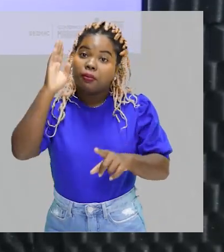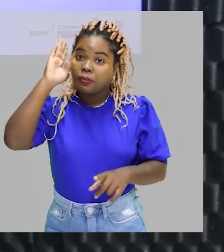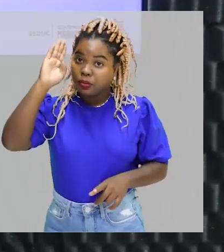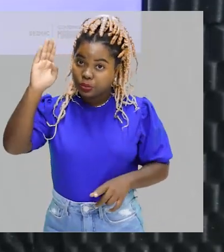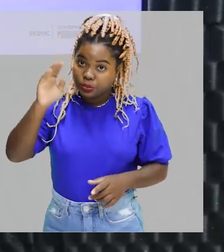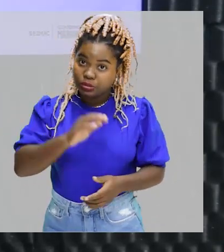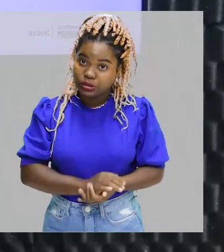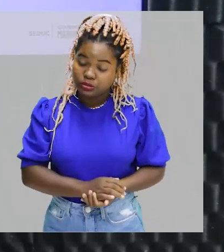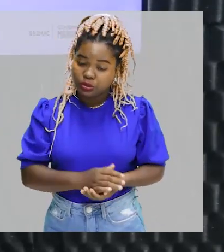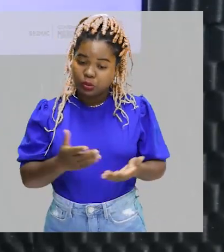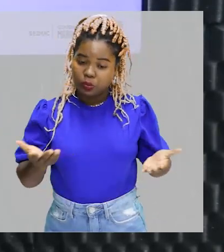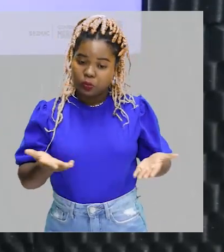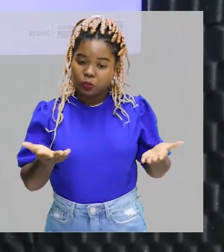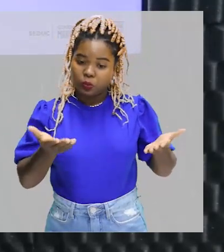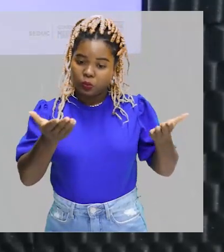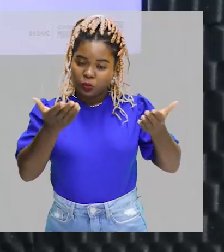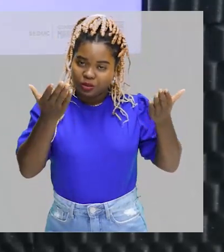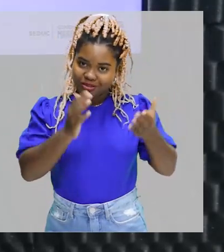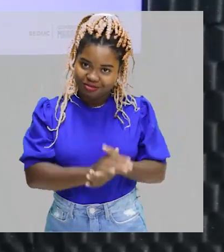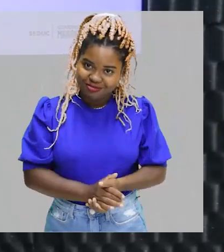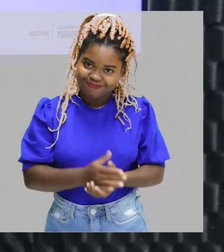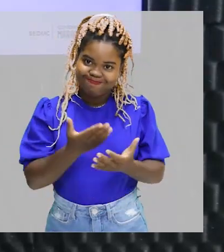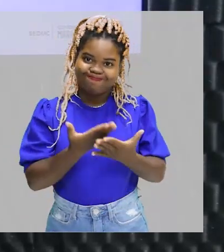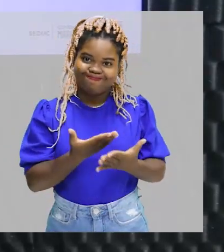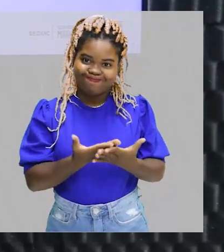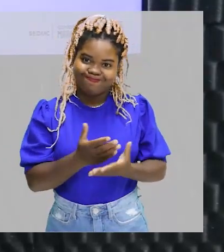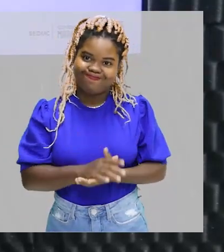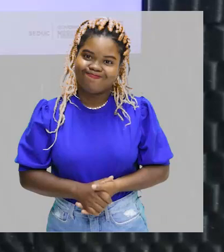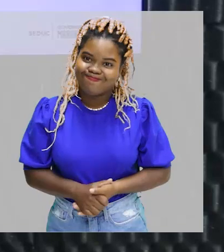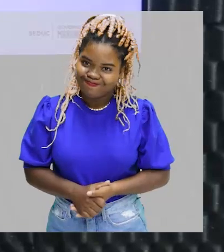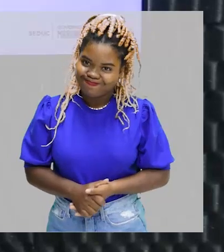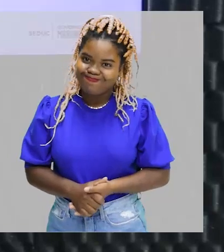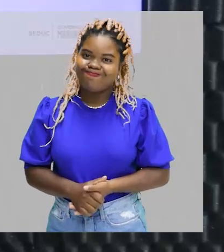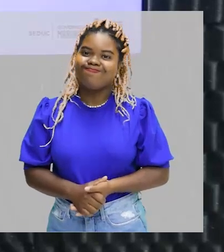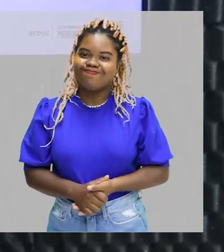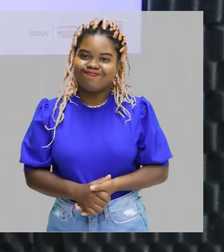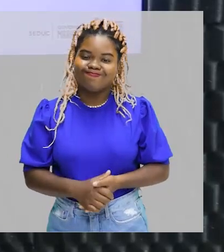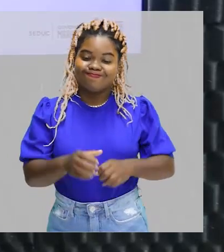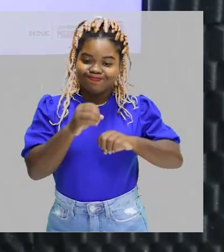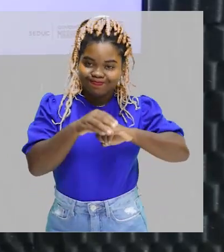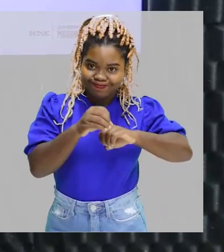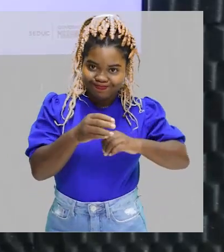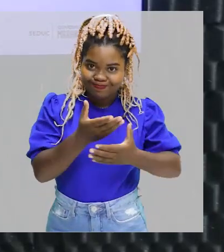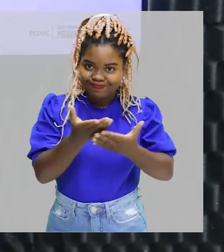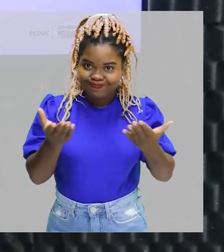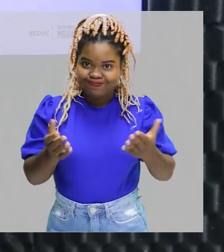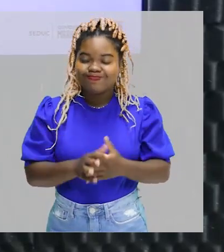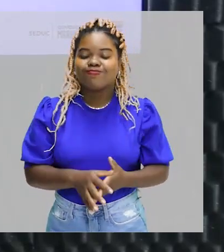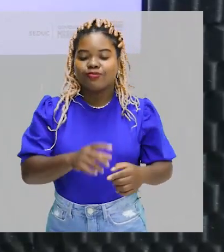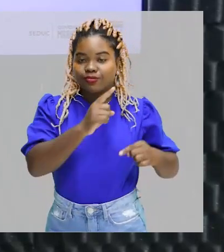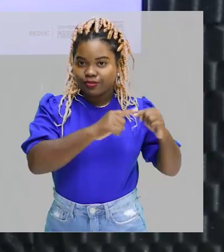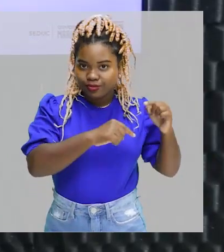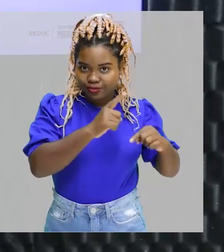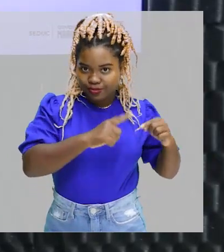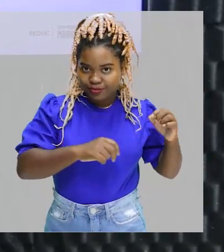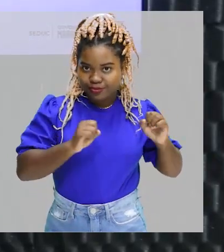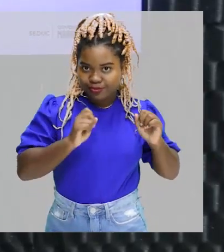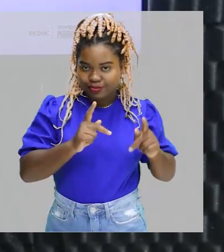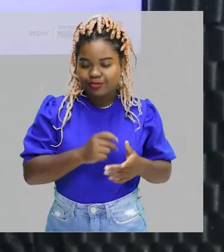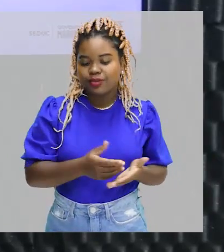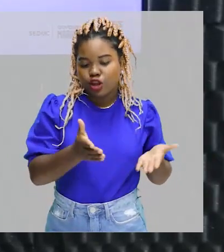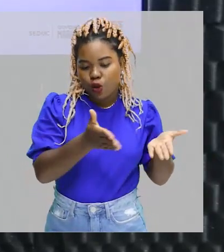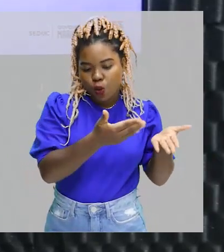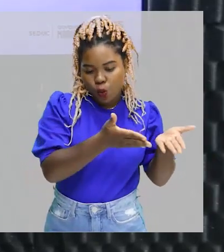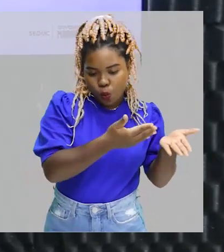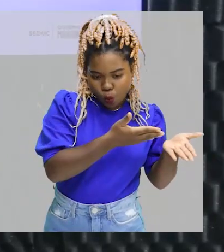principalmente, espero que vocês estejam se dedicando aos estudos. Turma, como primeira dica, caderno, lápis, caneta, borracha,